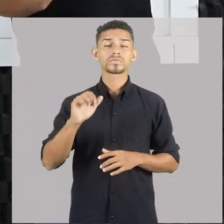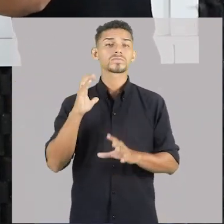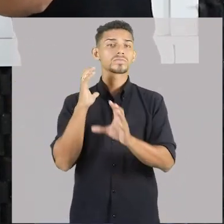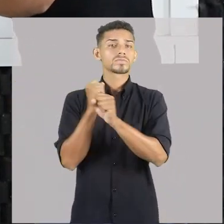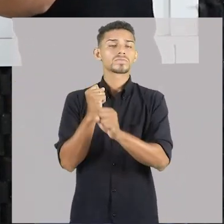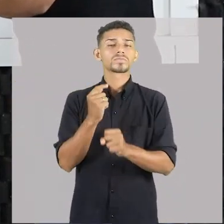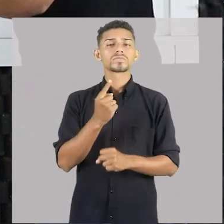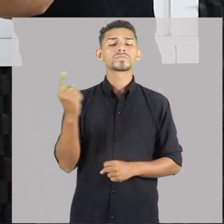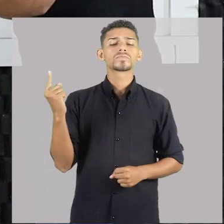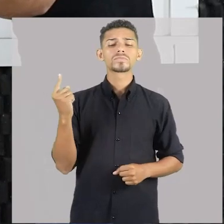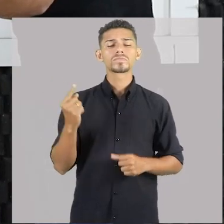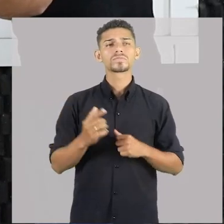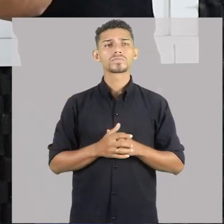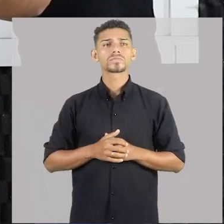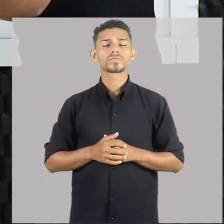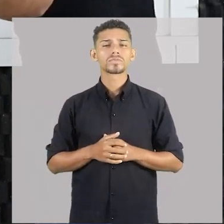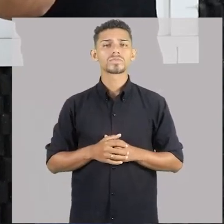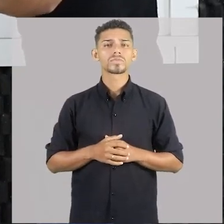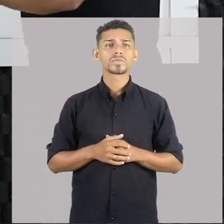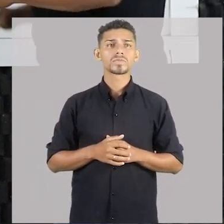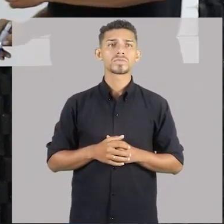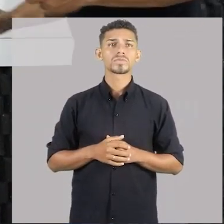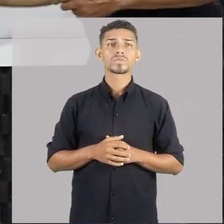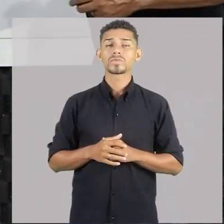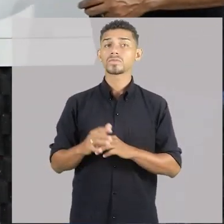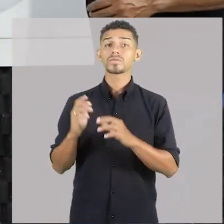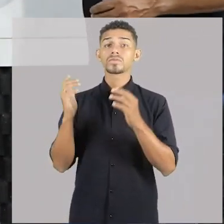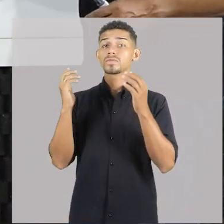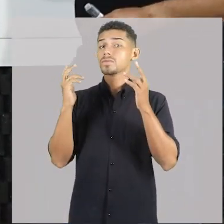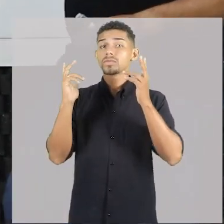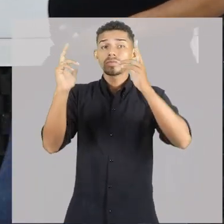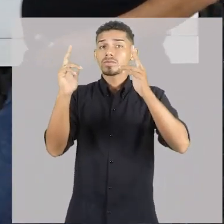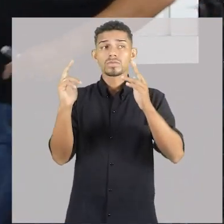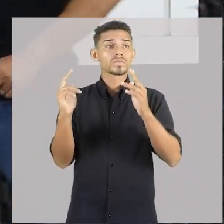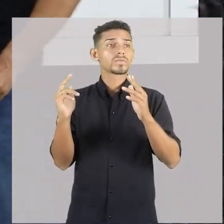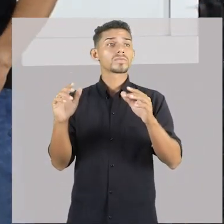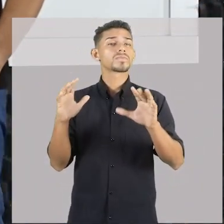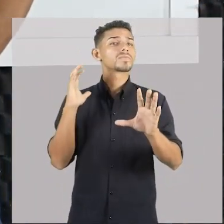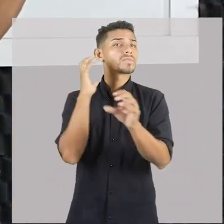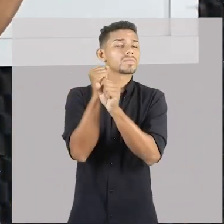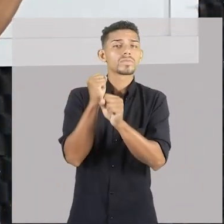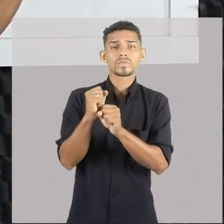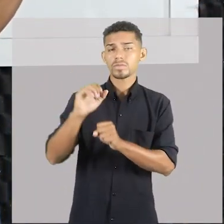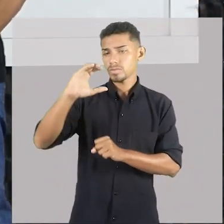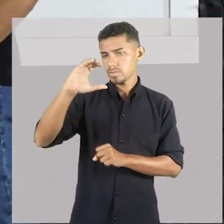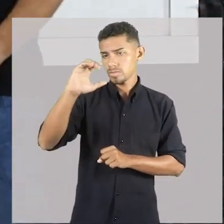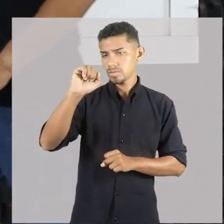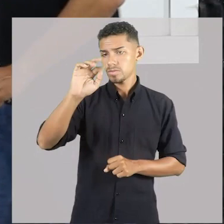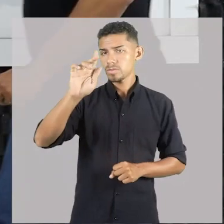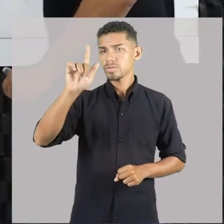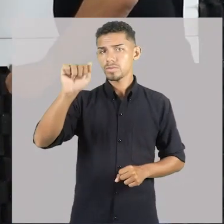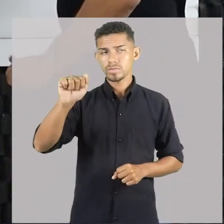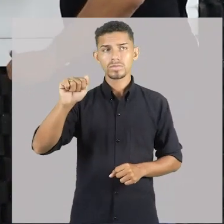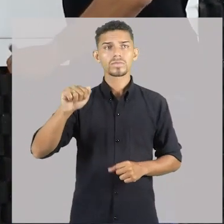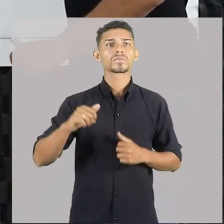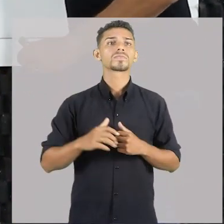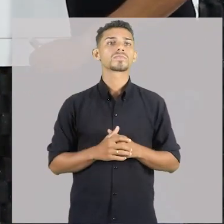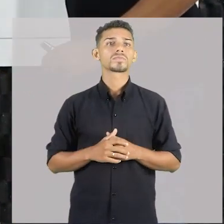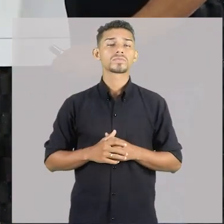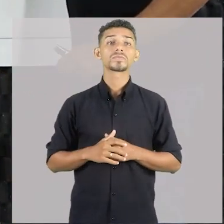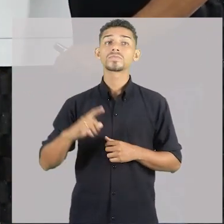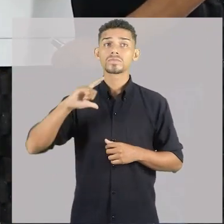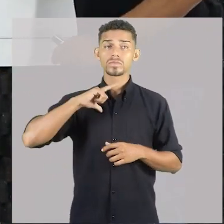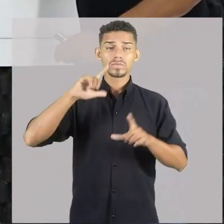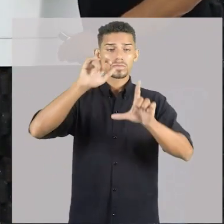figura vai ser numericamente igual à quantidade total de cargas, que é esse valor aqui, ó. Então, quando nós tivermos